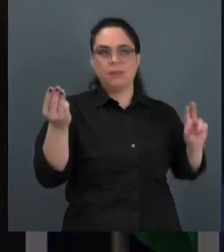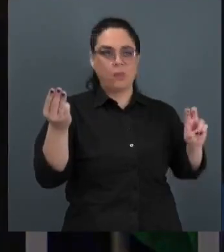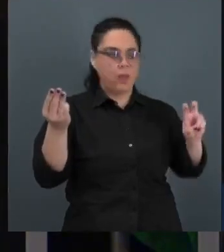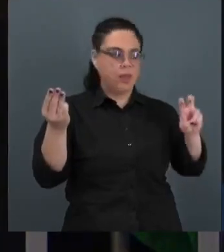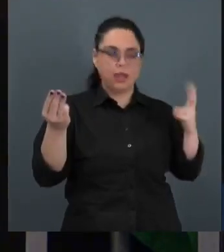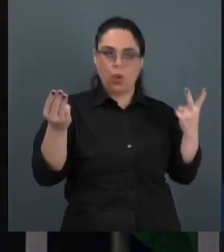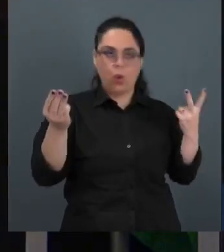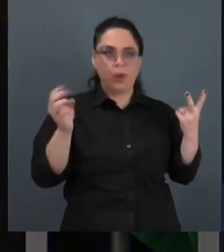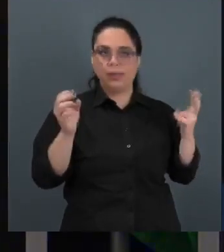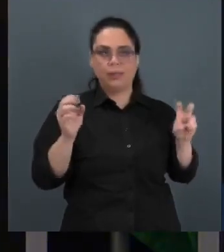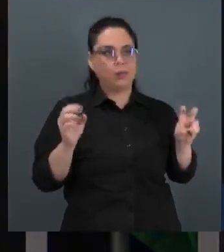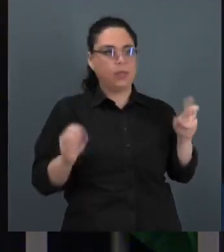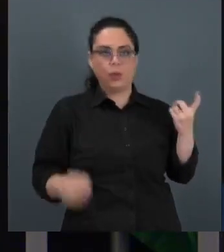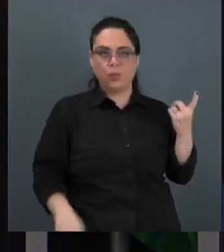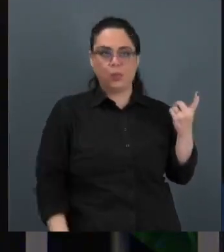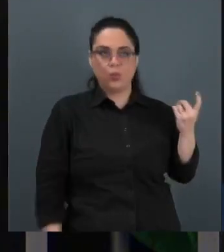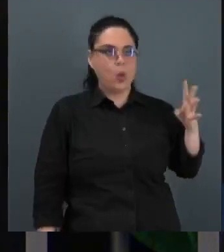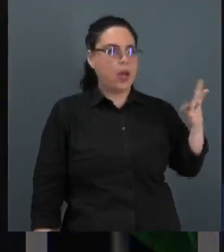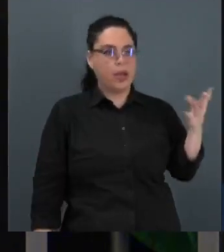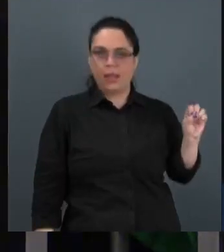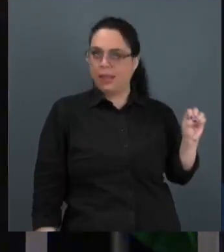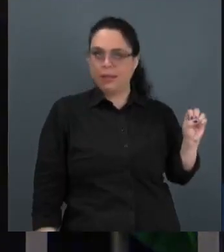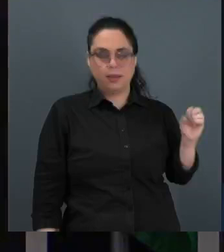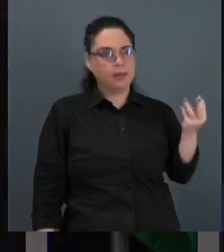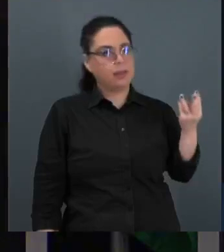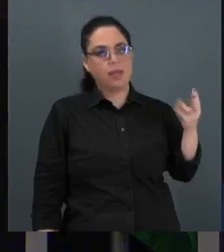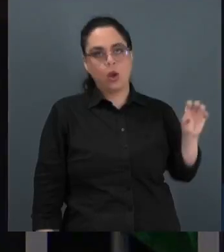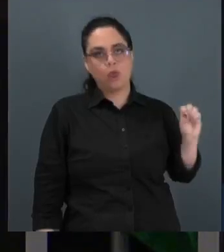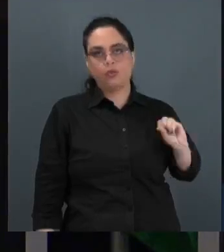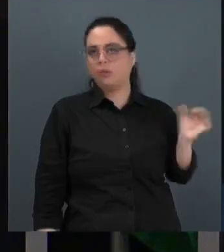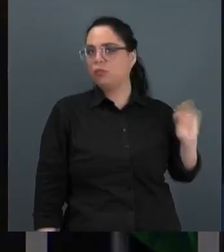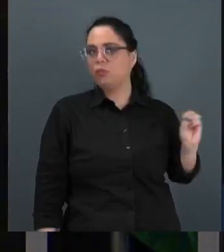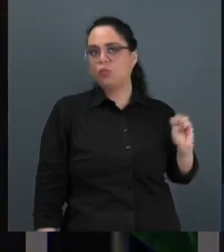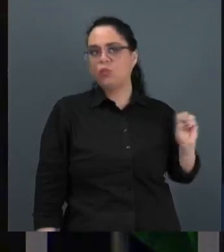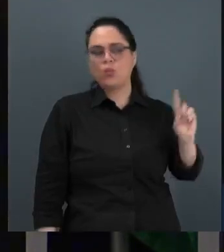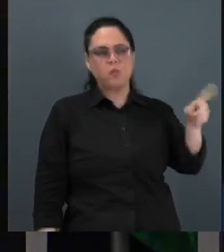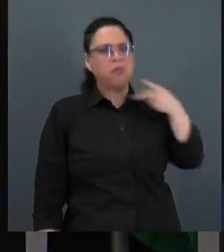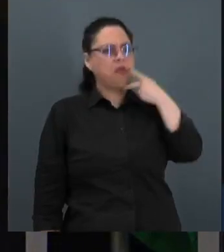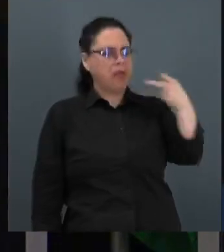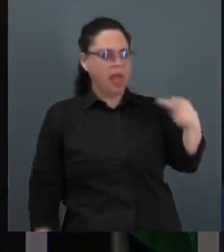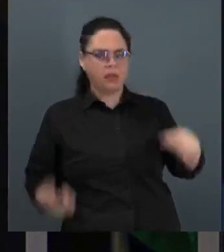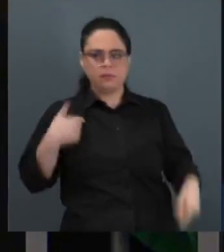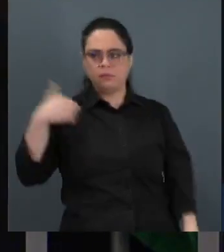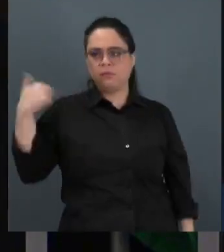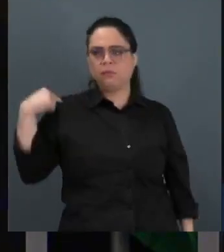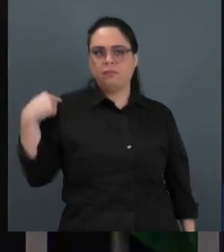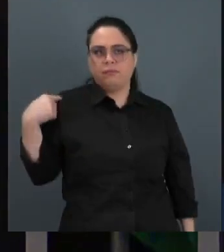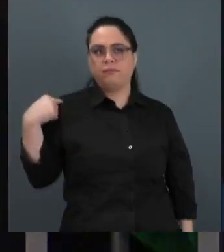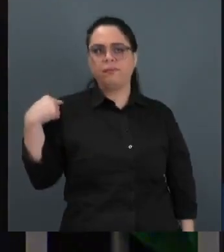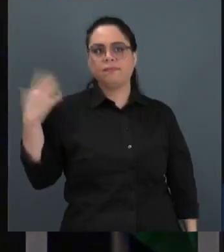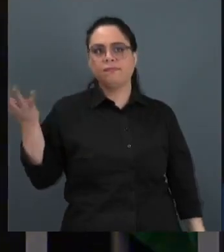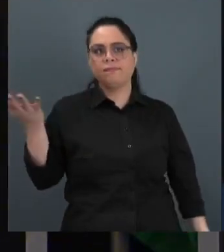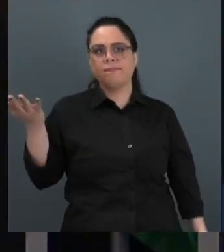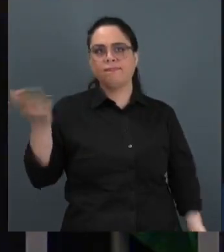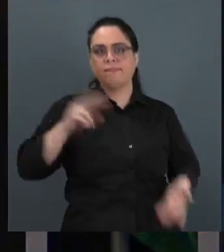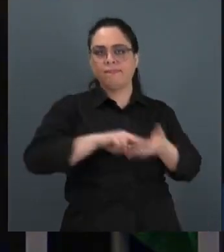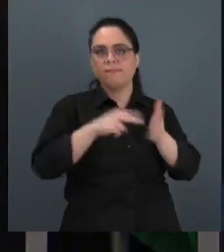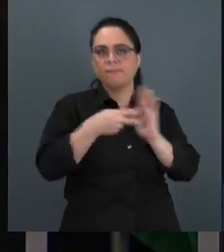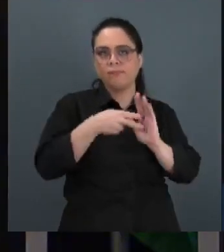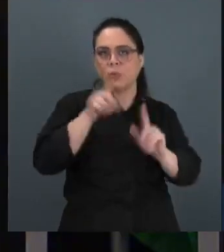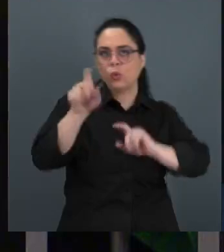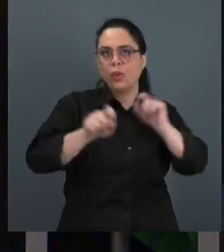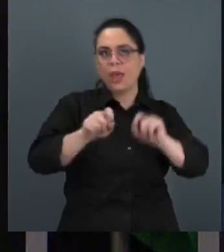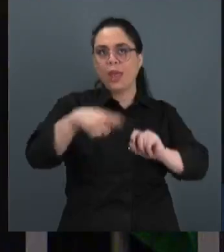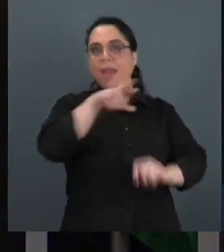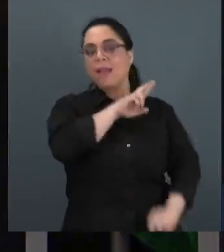não foi 51, não foi 40, não foi 39. E aí vocês vão me dizer, e eu com isso? Isso significa que a previsão da